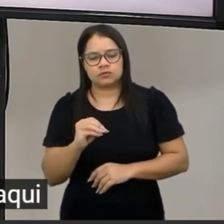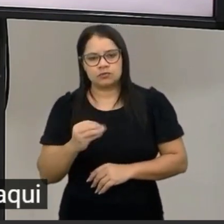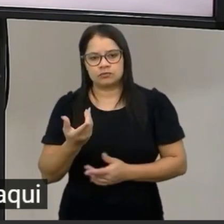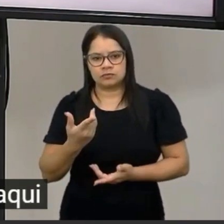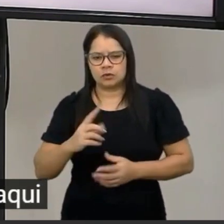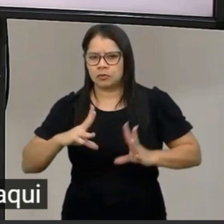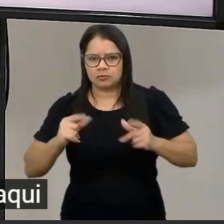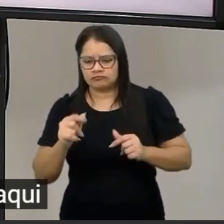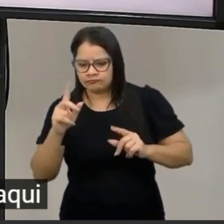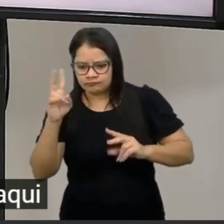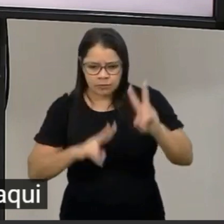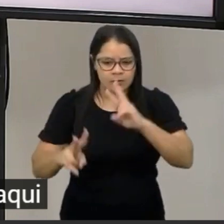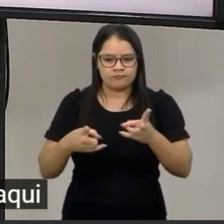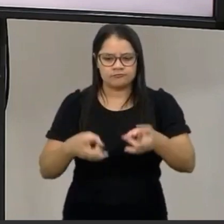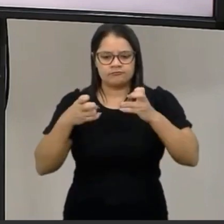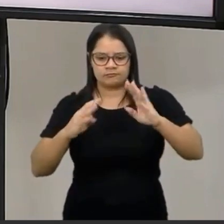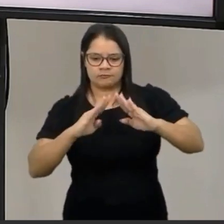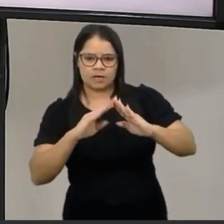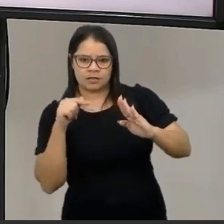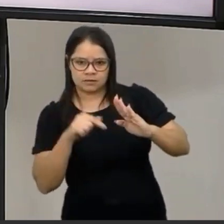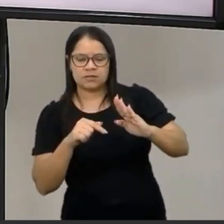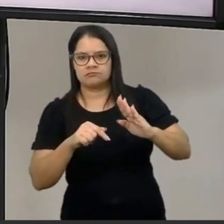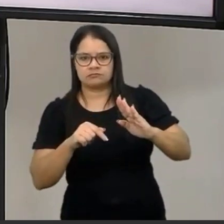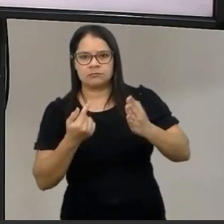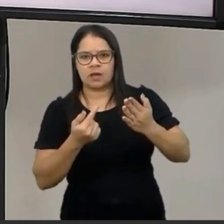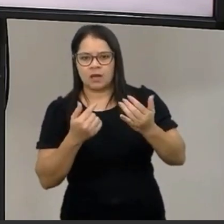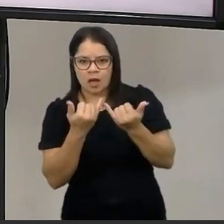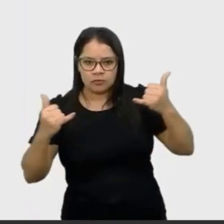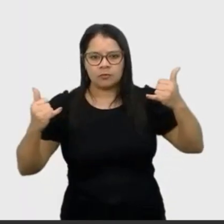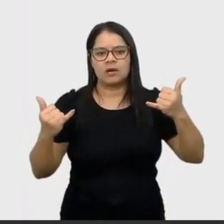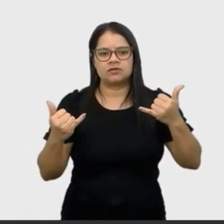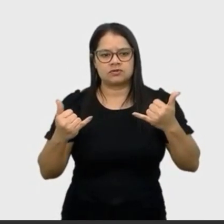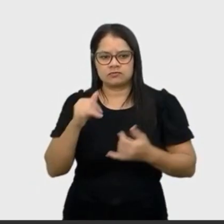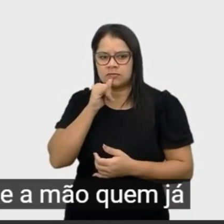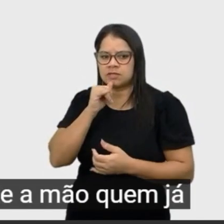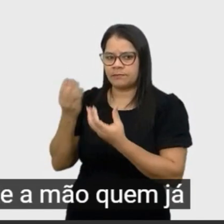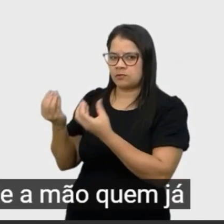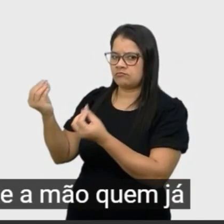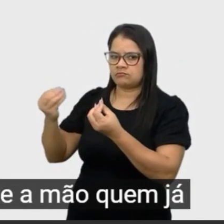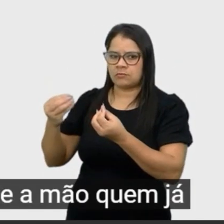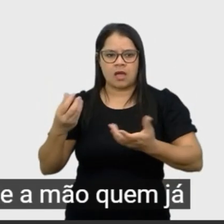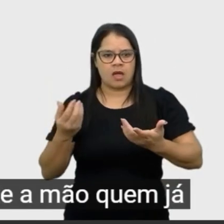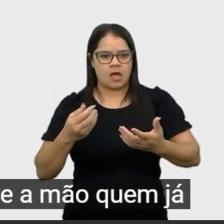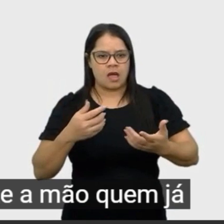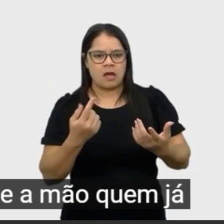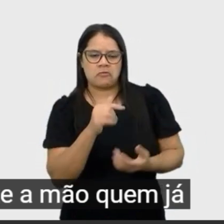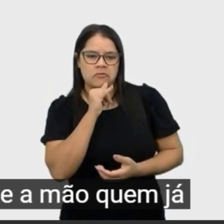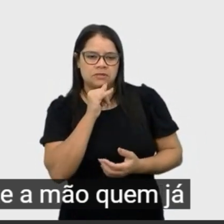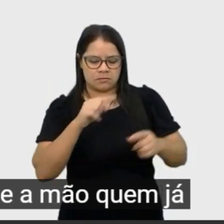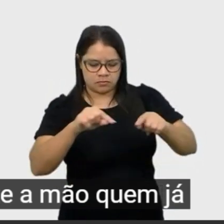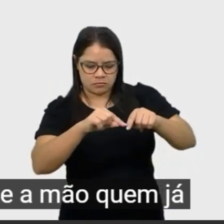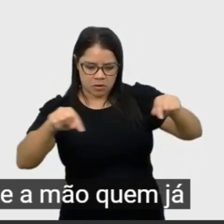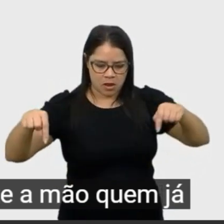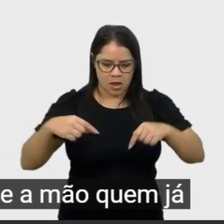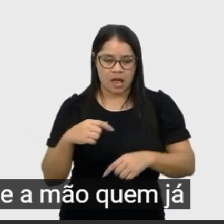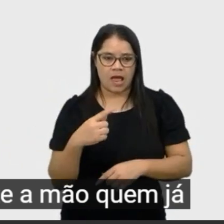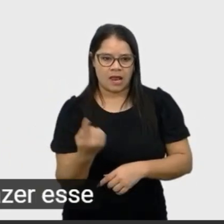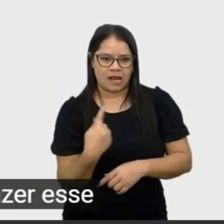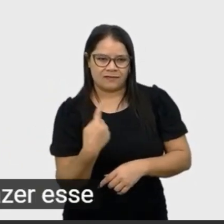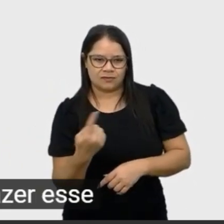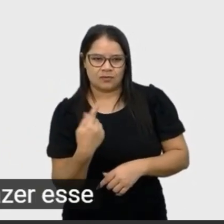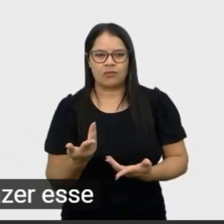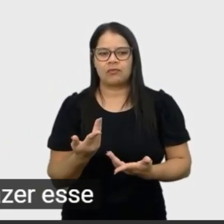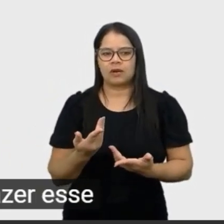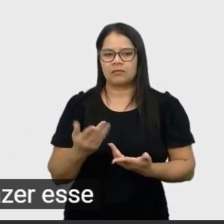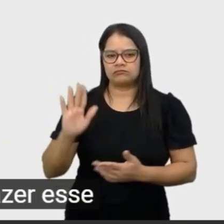na casa deles que são automatizados. Então aqui ele já traz aí a questão da lavadora, ok? Então é legal fazer uma conexão com o cotidiano, então levante a mão quem